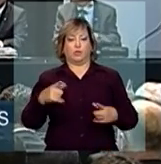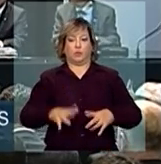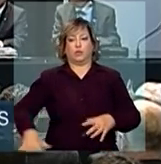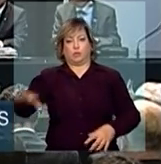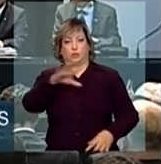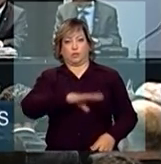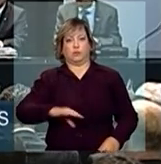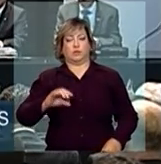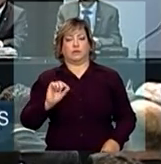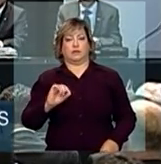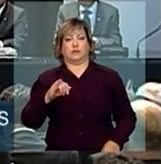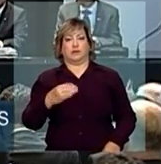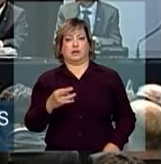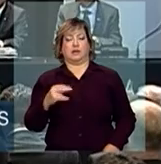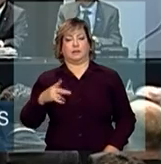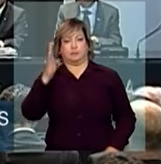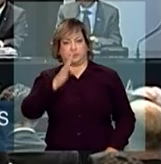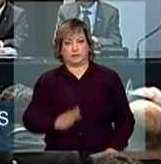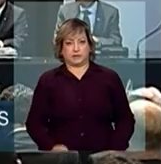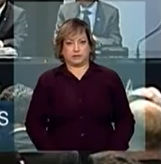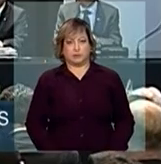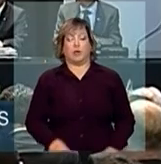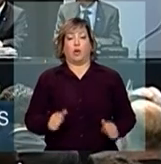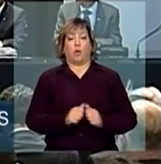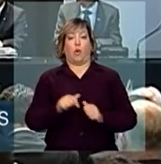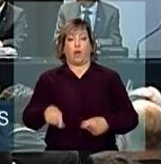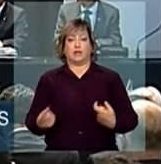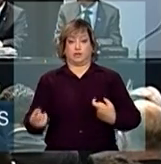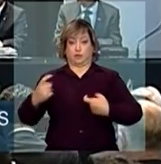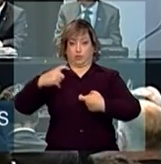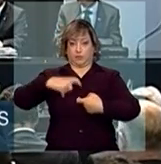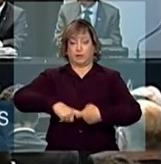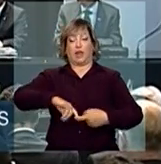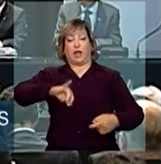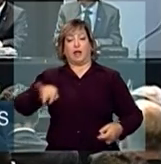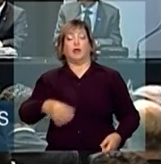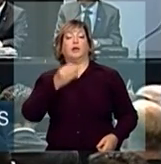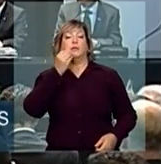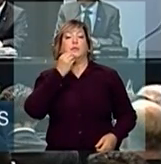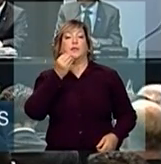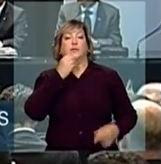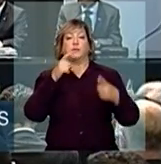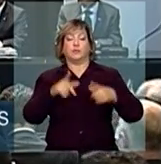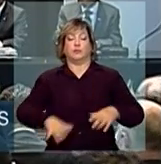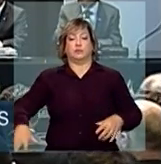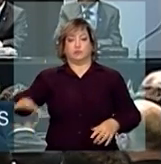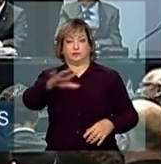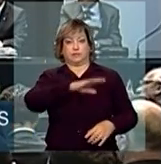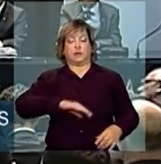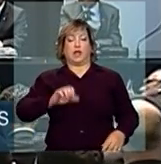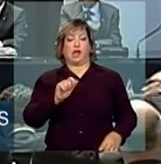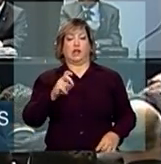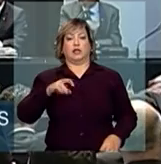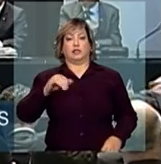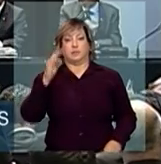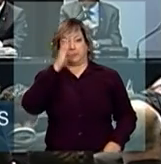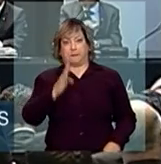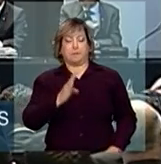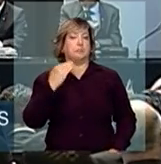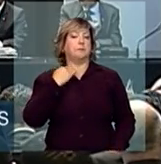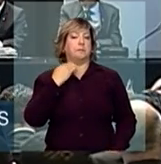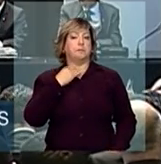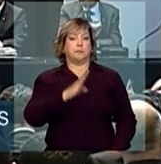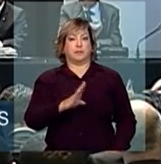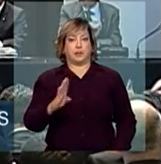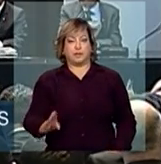Com este convênio, será possível o aproveitamento da estrutura física das agências do Banco do Brasil para ampliação